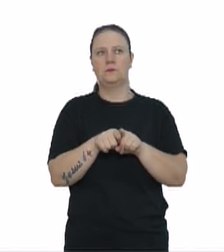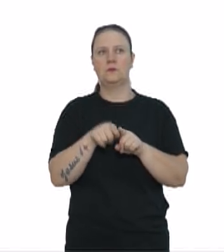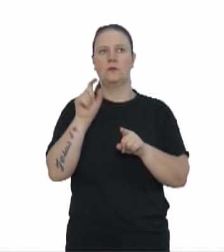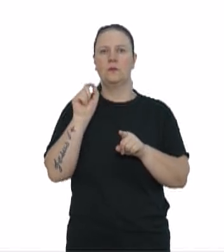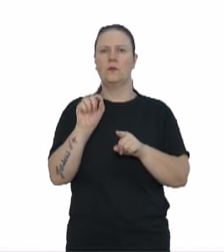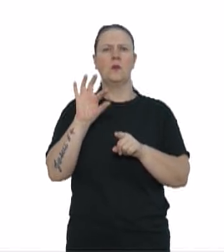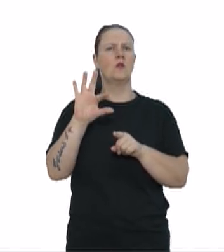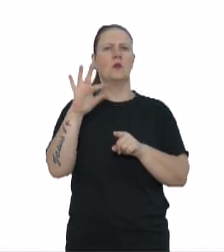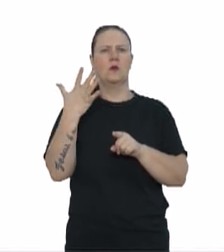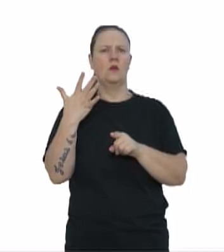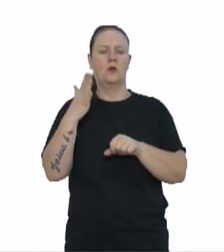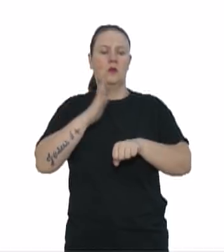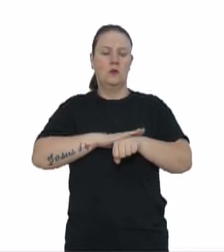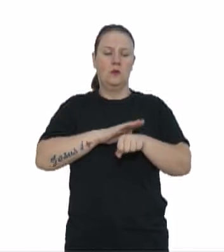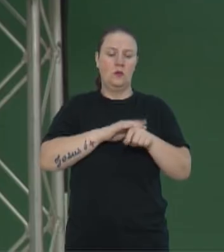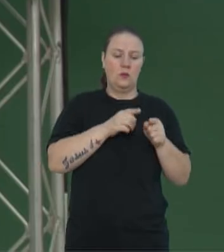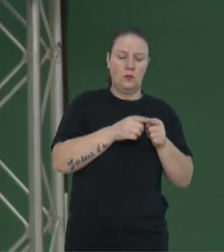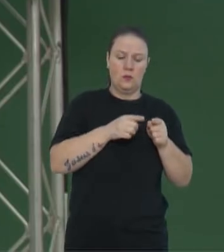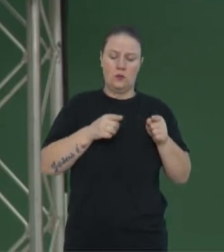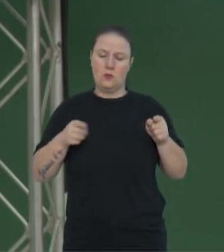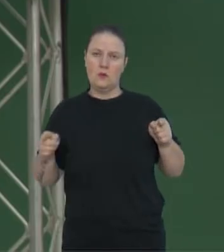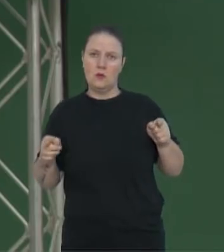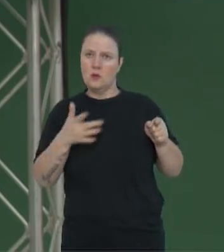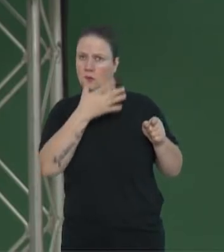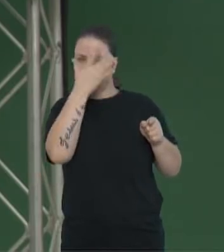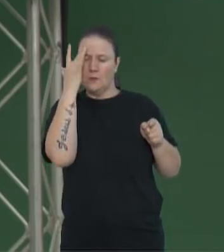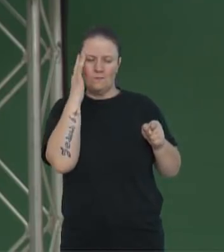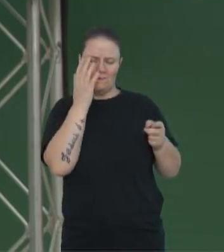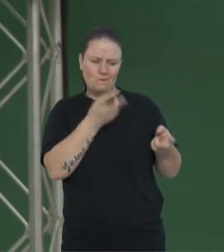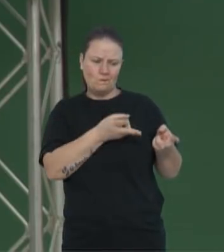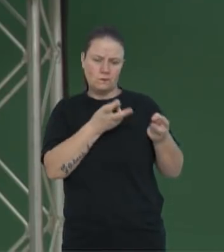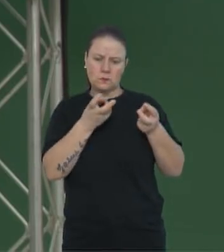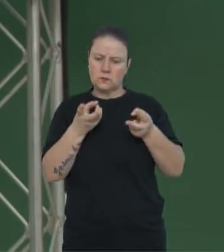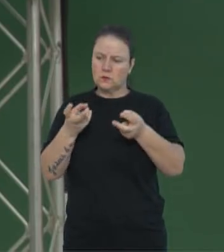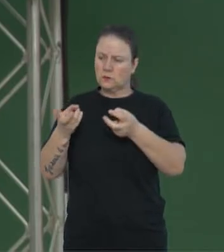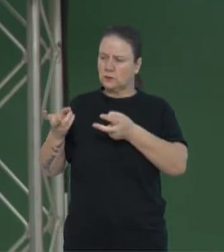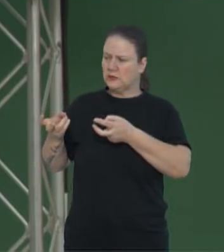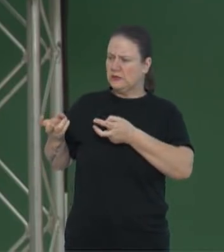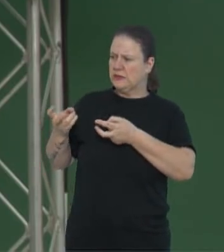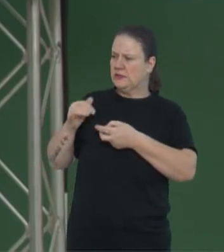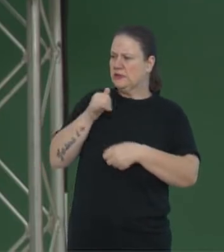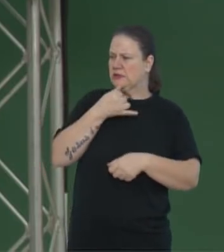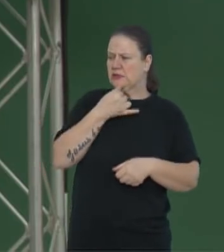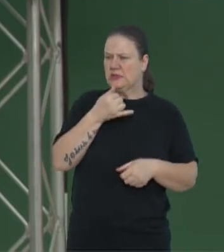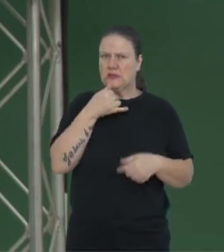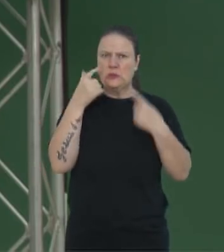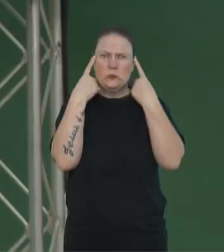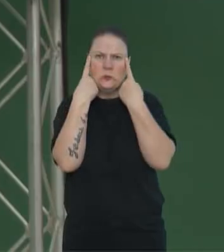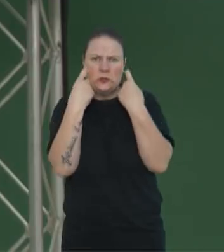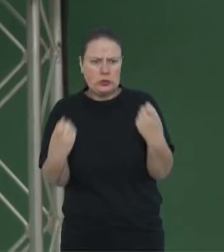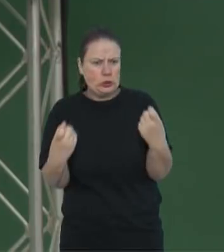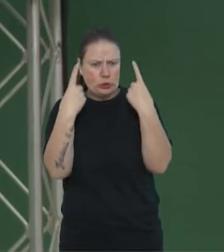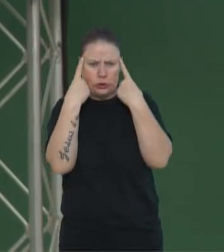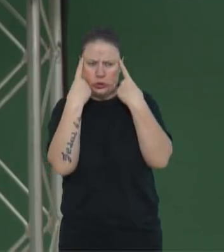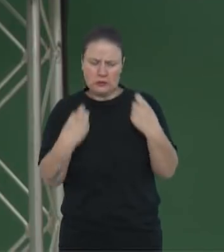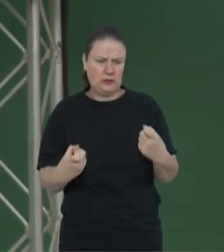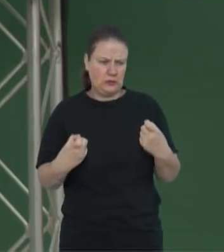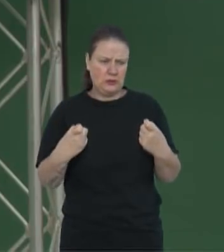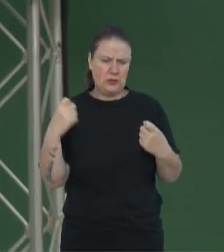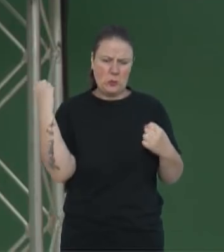ela fez com que as pessoas percebessem, assim, coisas sobre barbaridade, sobre violência, que não